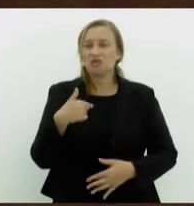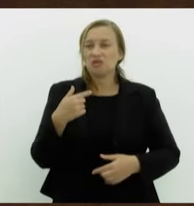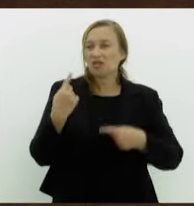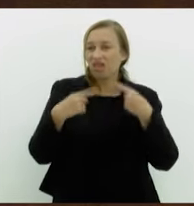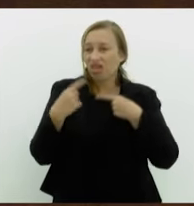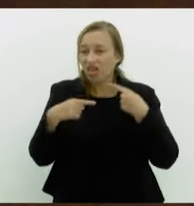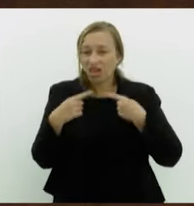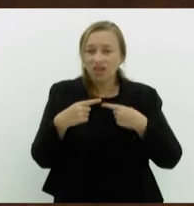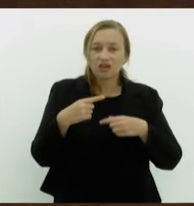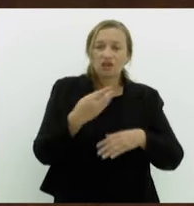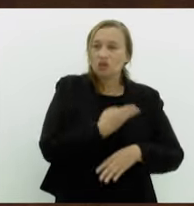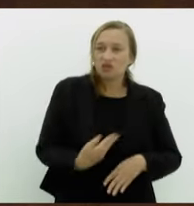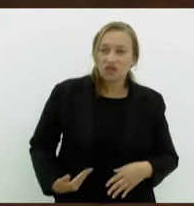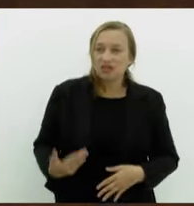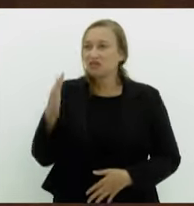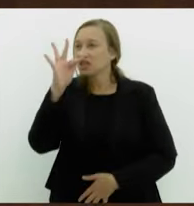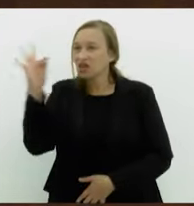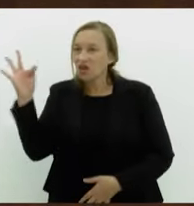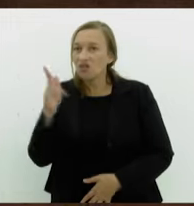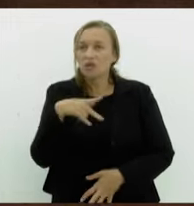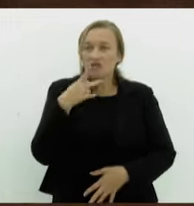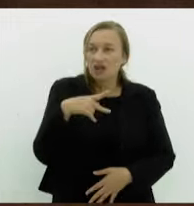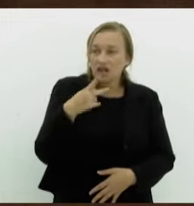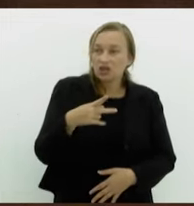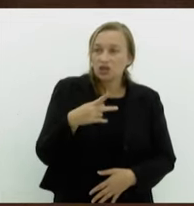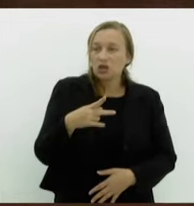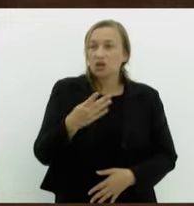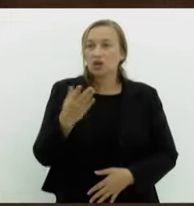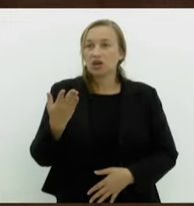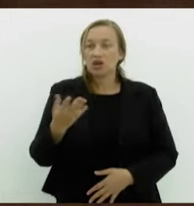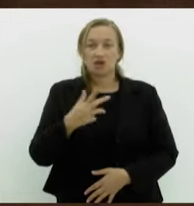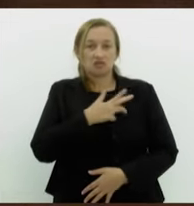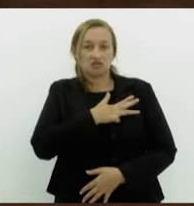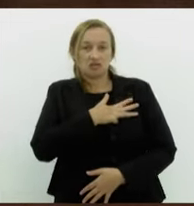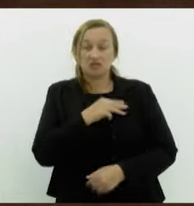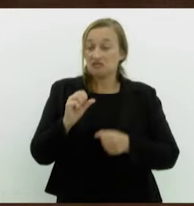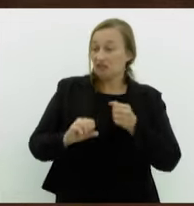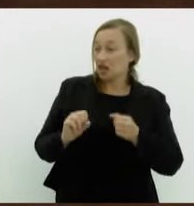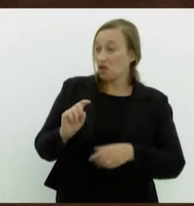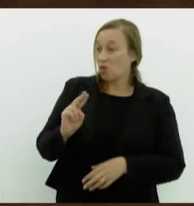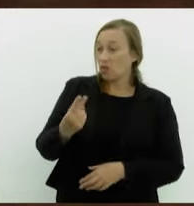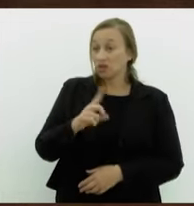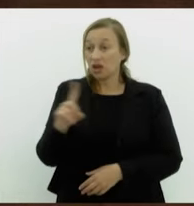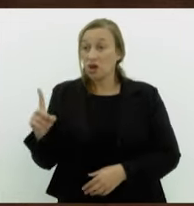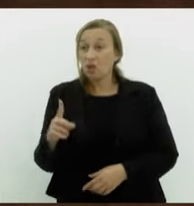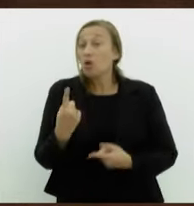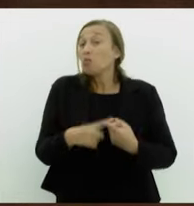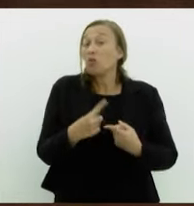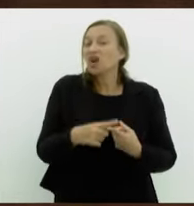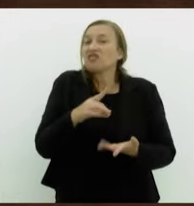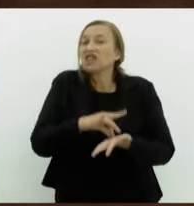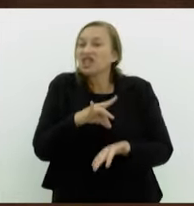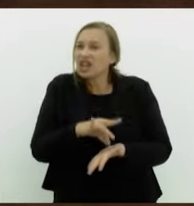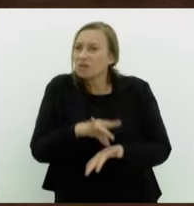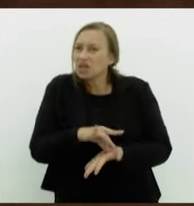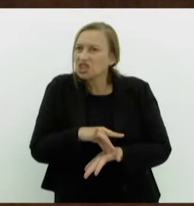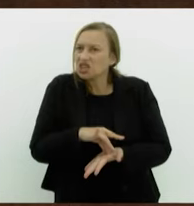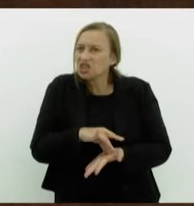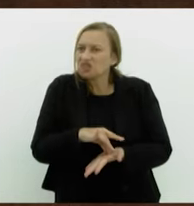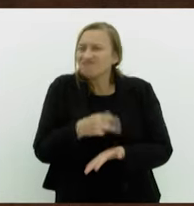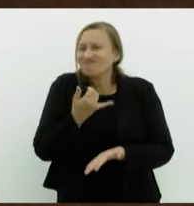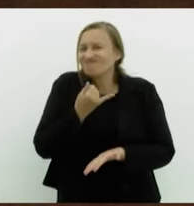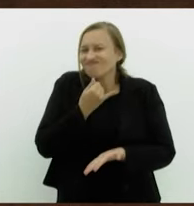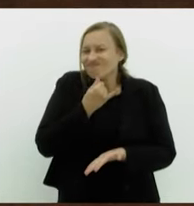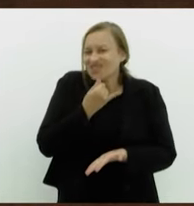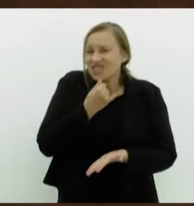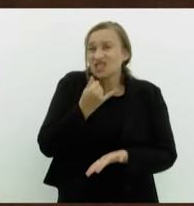batendo no governo federal, para ficar falando o que o companheiro lá faz ou deixa de fazer. É, porque realmente, assim, é lamentável,